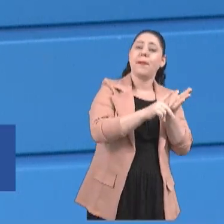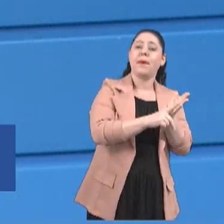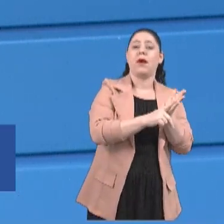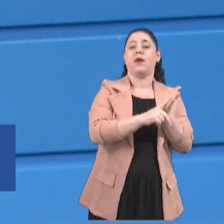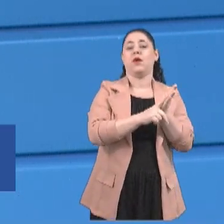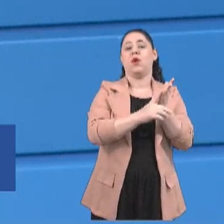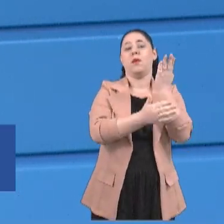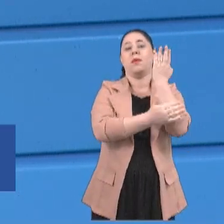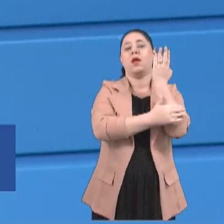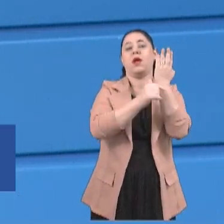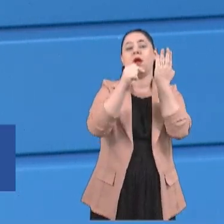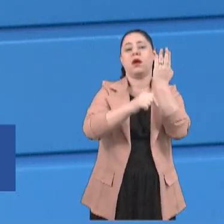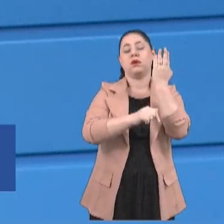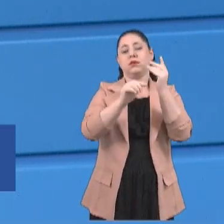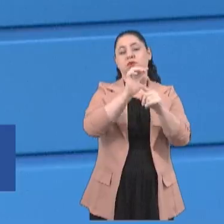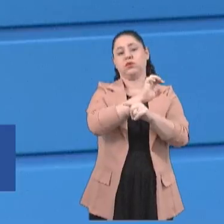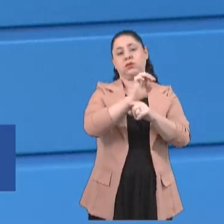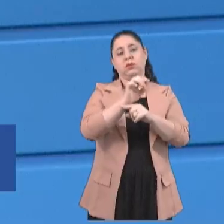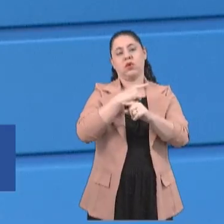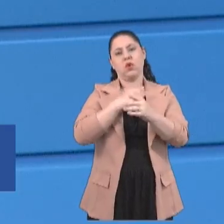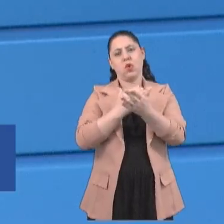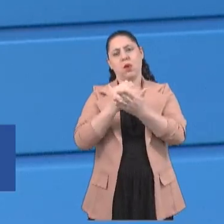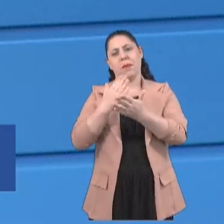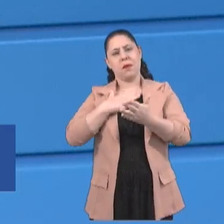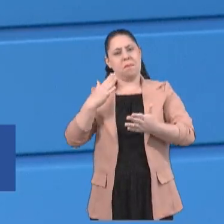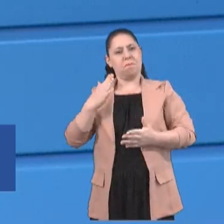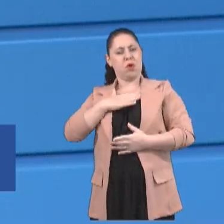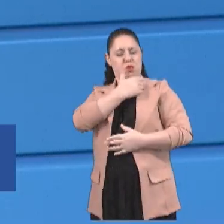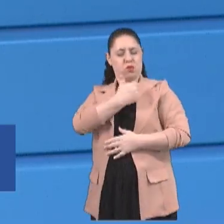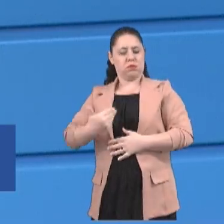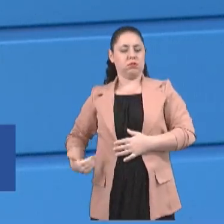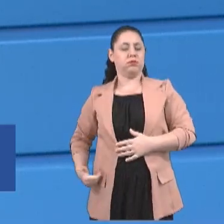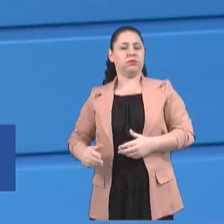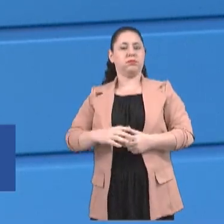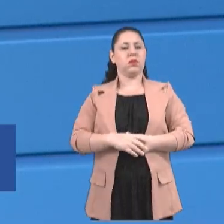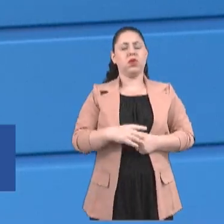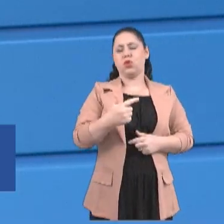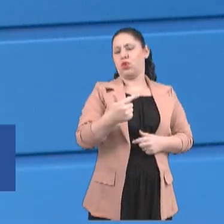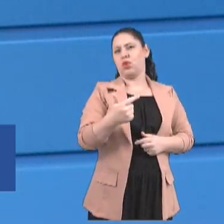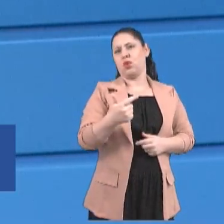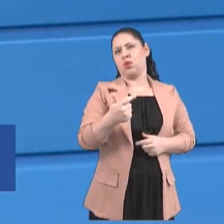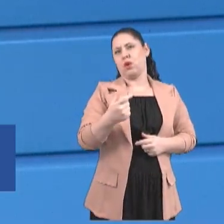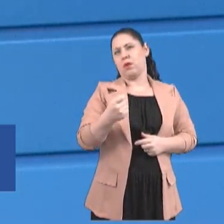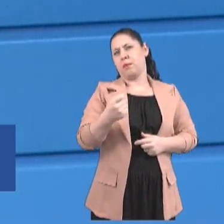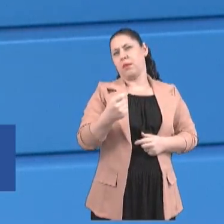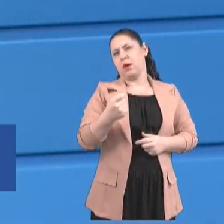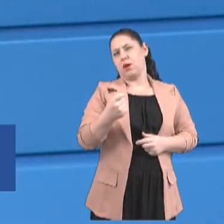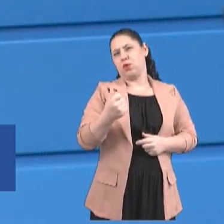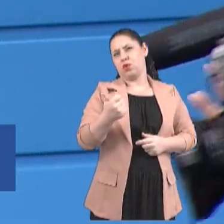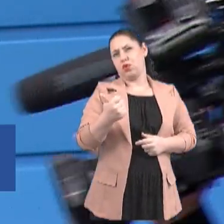no nosso estado, tiveram início durante o meu governo. Era